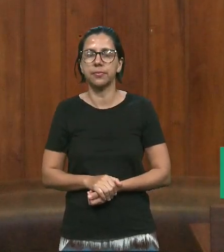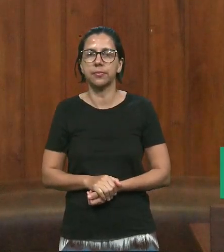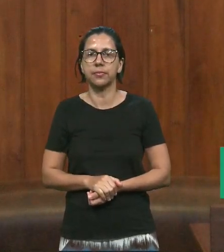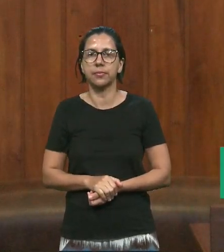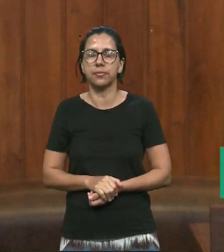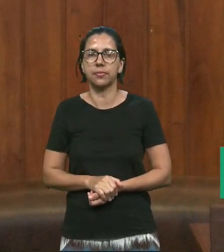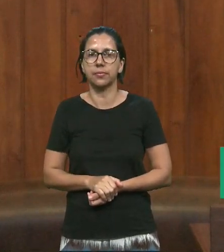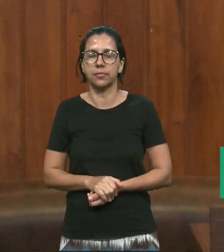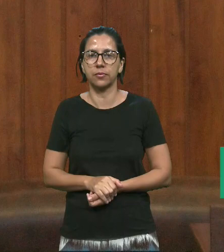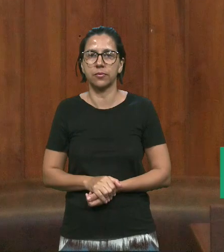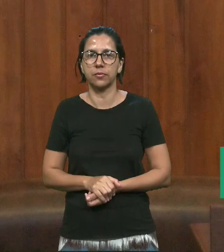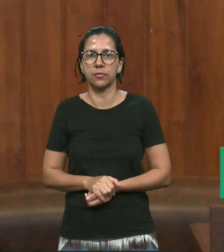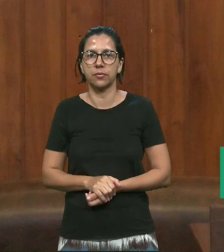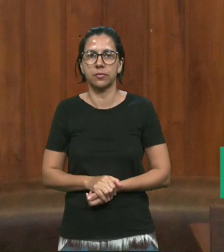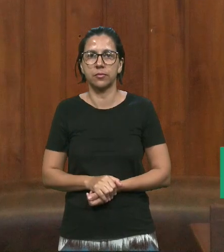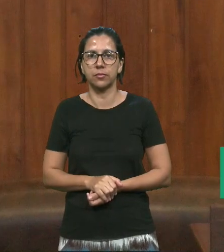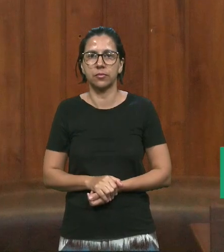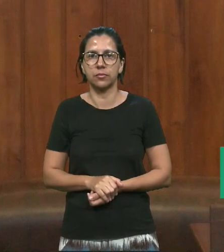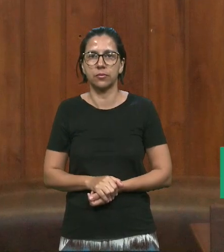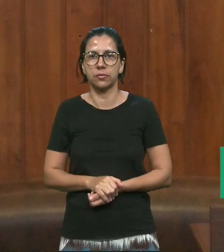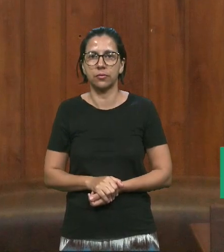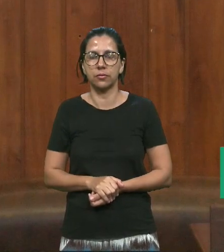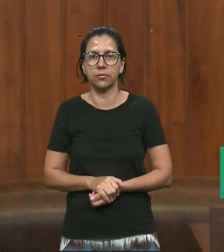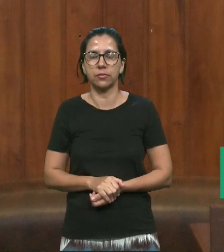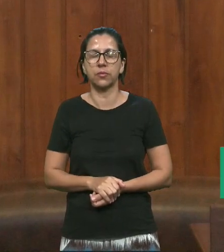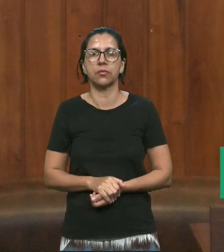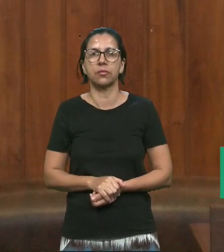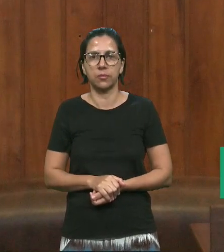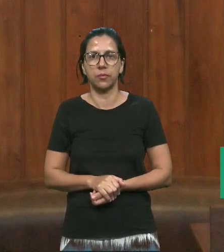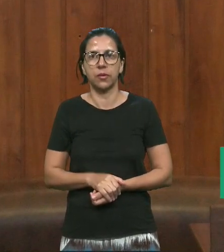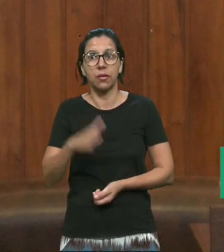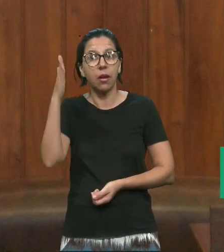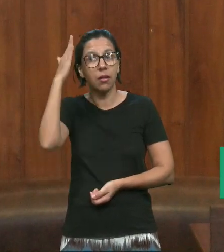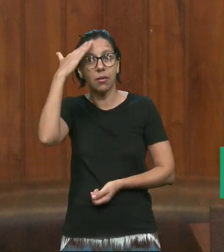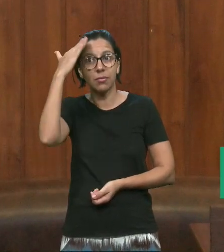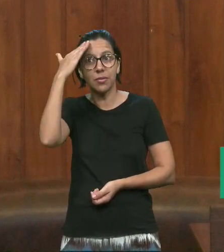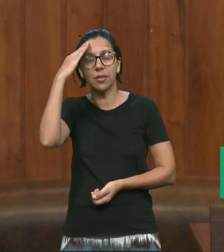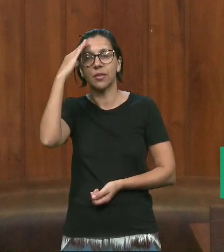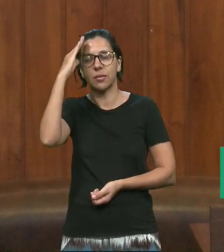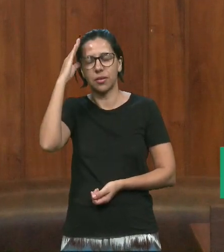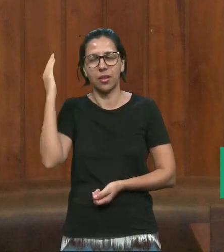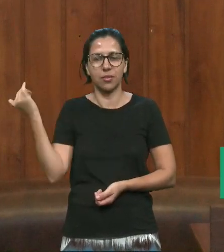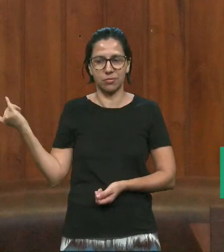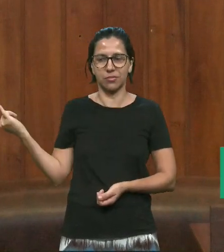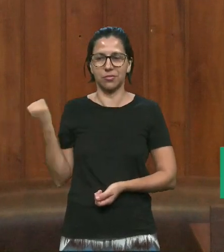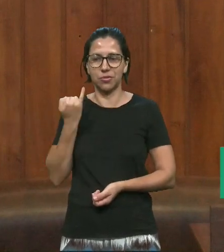Oi? Vai ter outra CP? Olha, estou sabendo agora, informação de